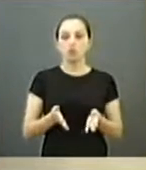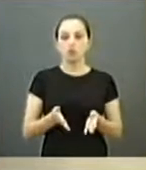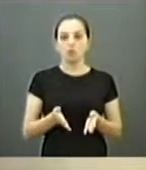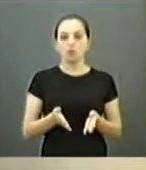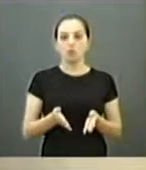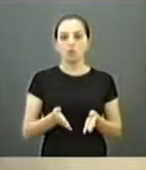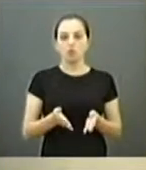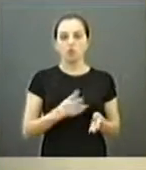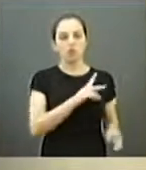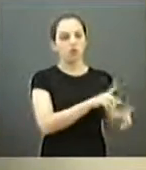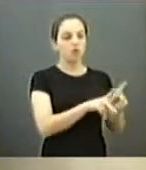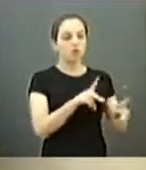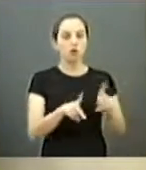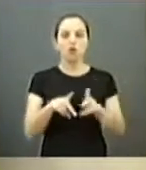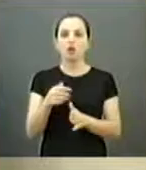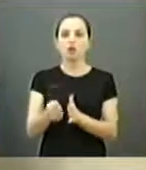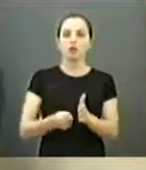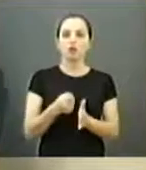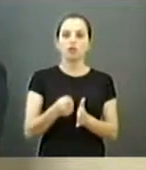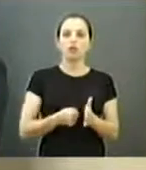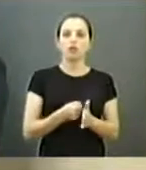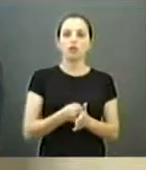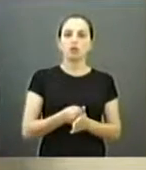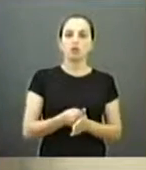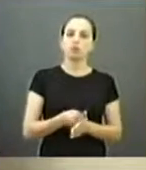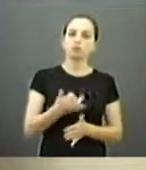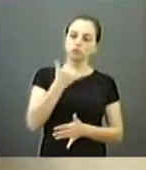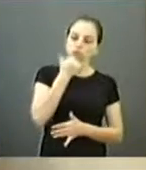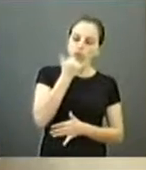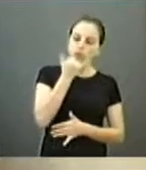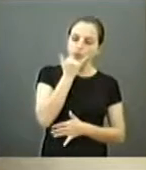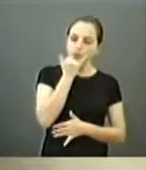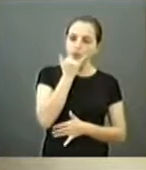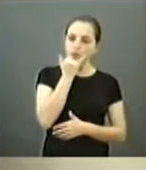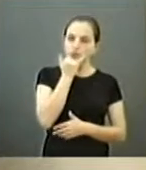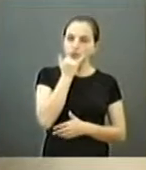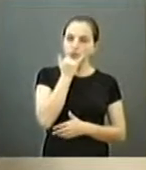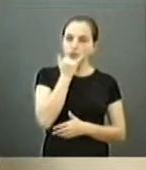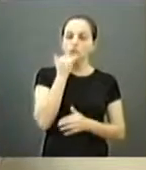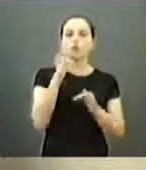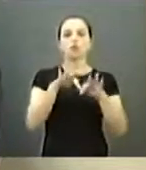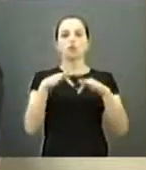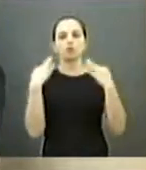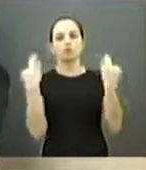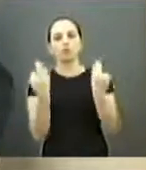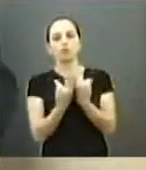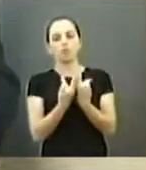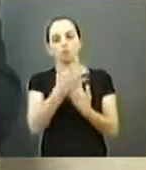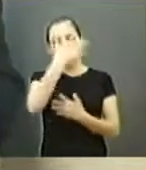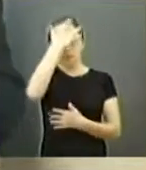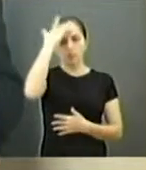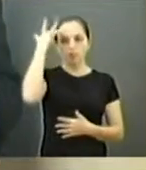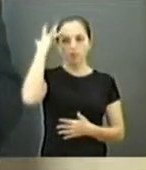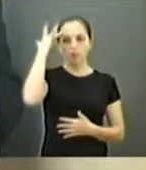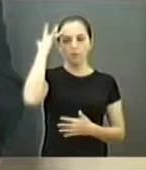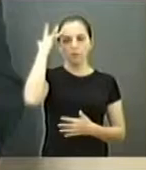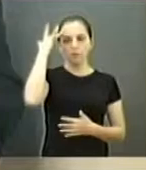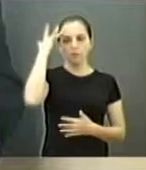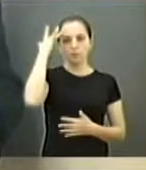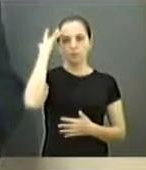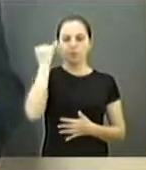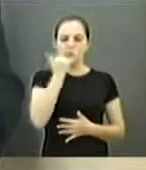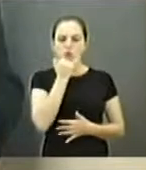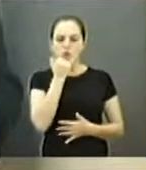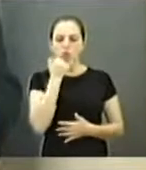Eu, em nome da população de Araraquara, peço desculpas a essas famílias, a essas pessoas.